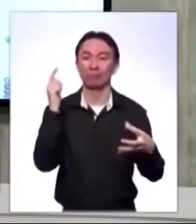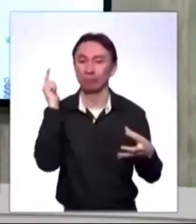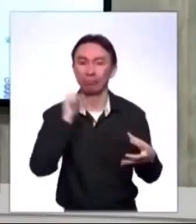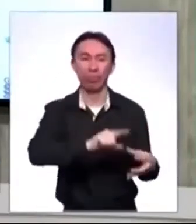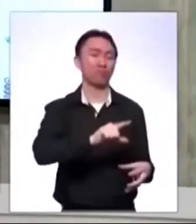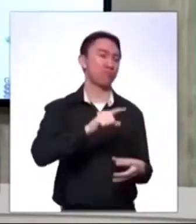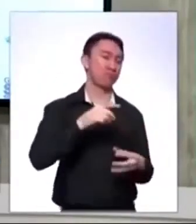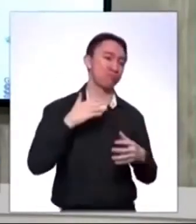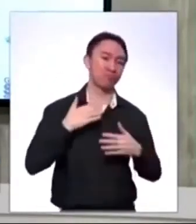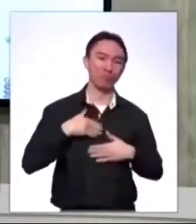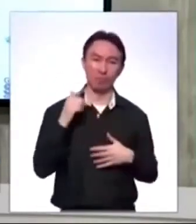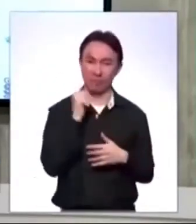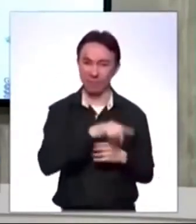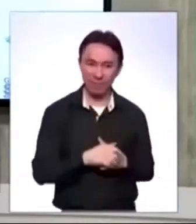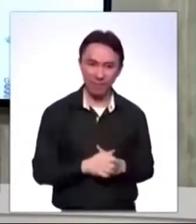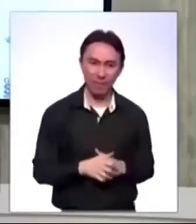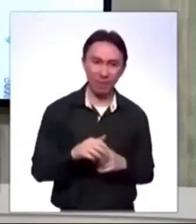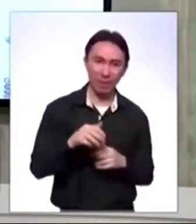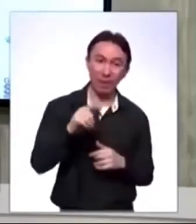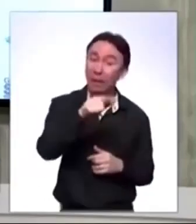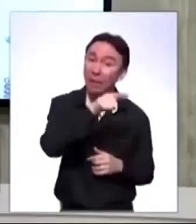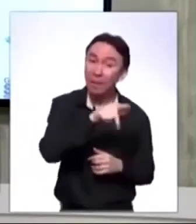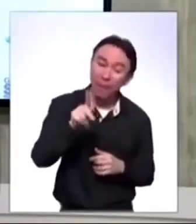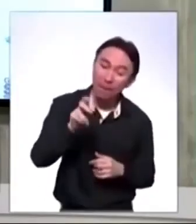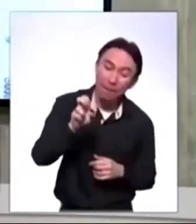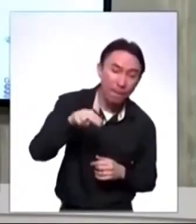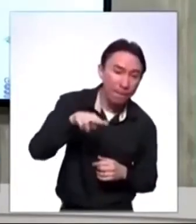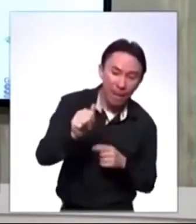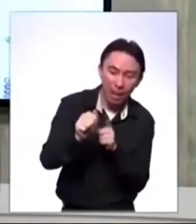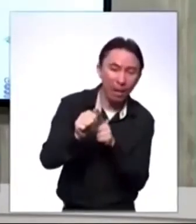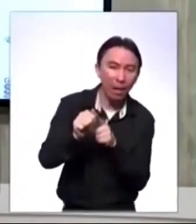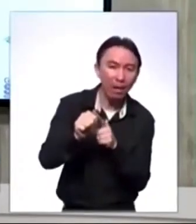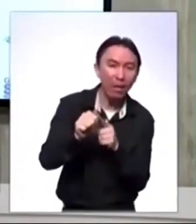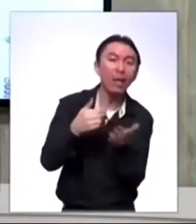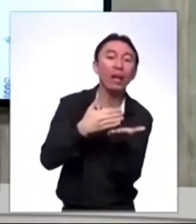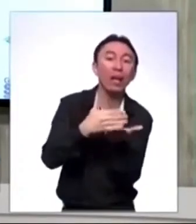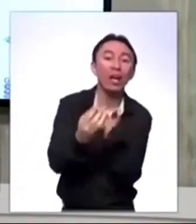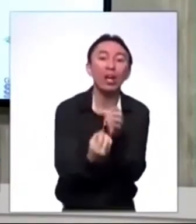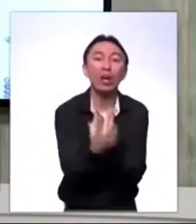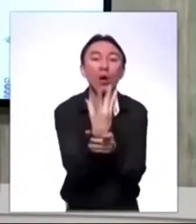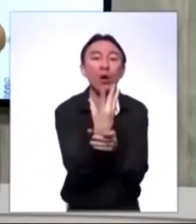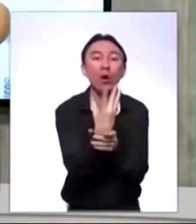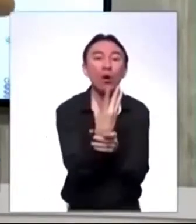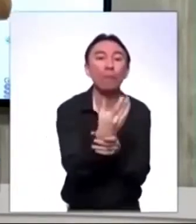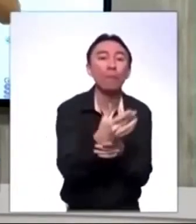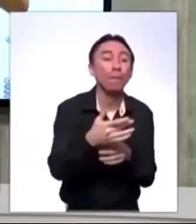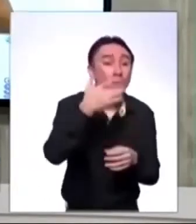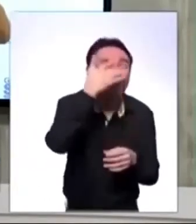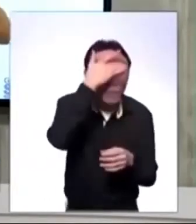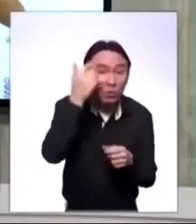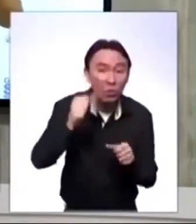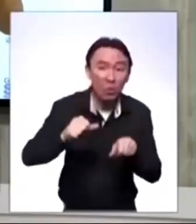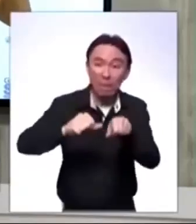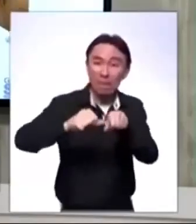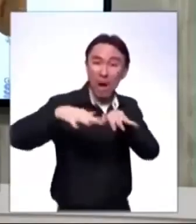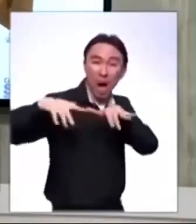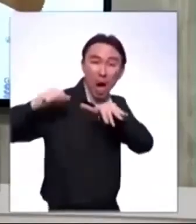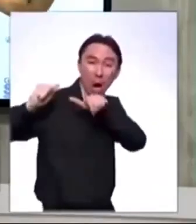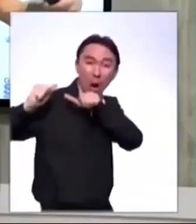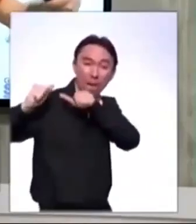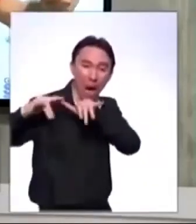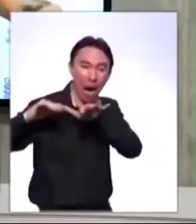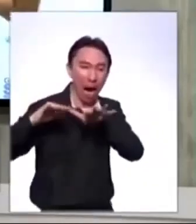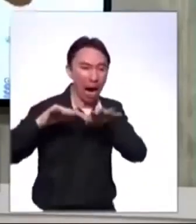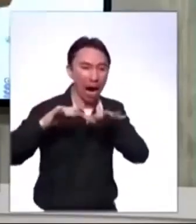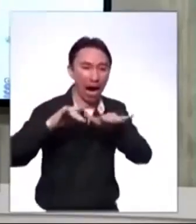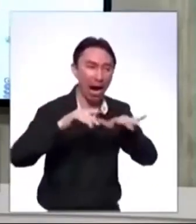acontece? Qual a importância de Martins Pena? Foi ele que criou um público para o Brasil, de teatro. As comédias deles eram tão engraçadas que as pessoas todo final